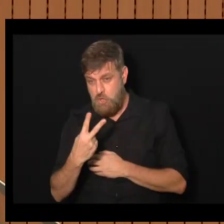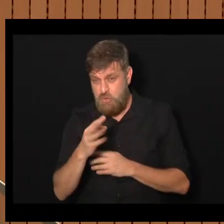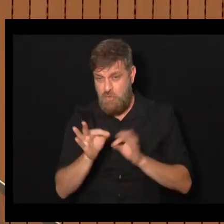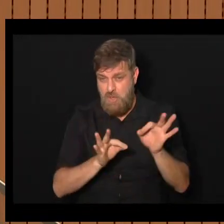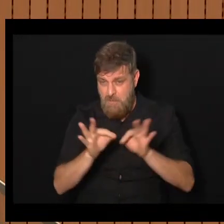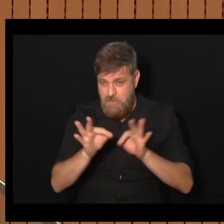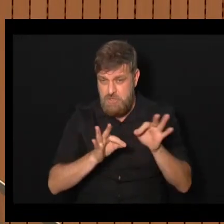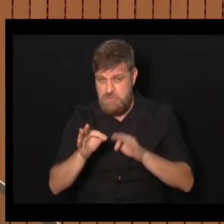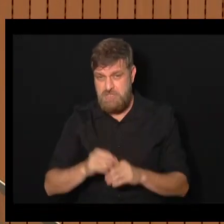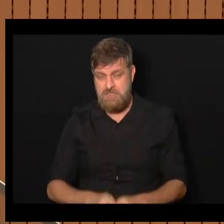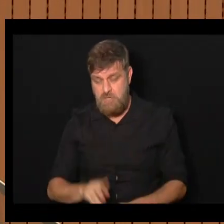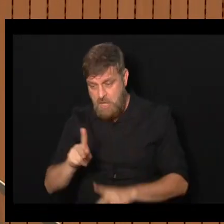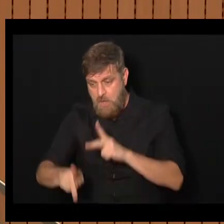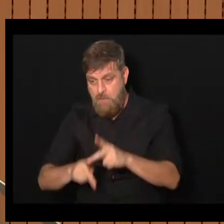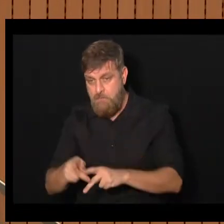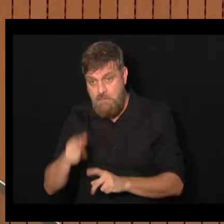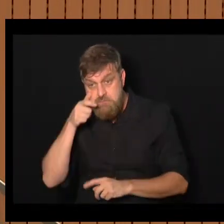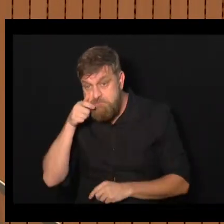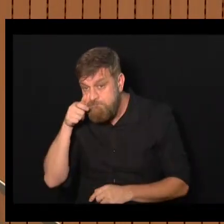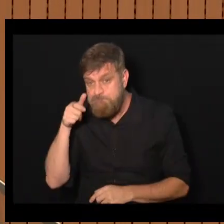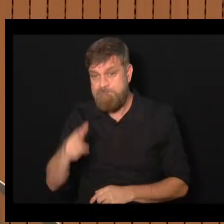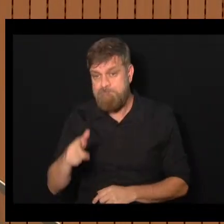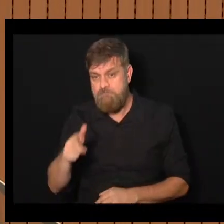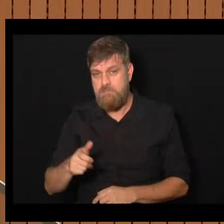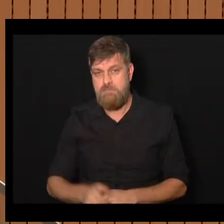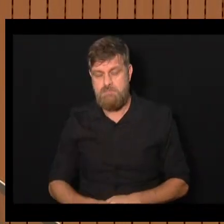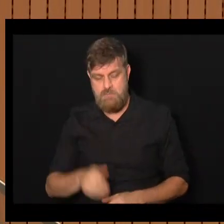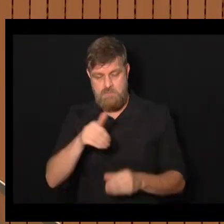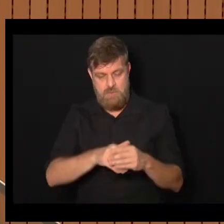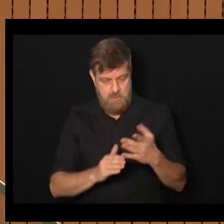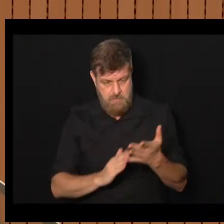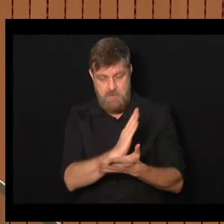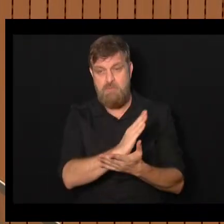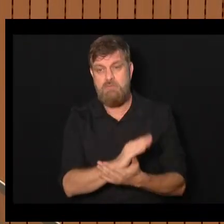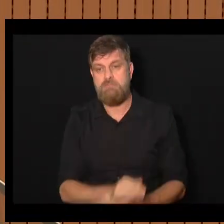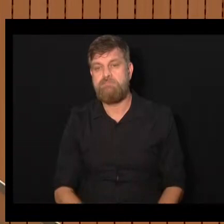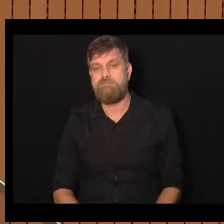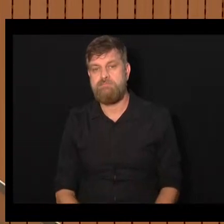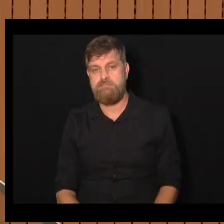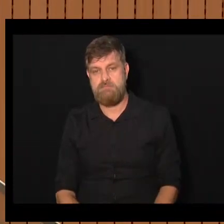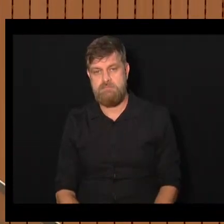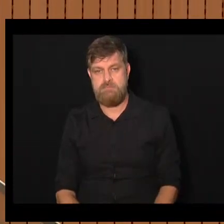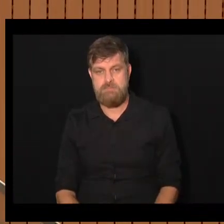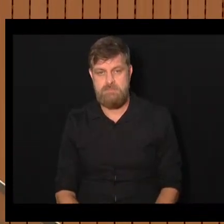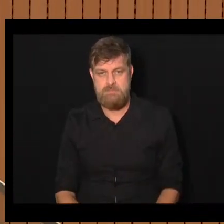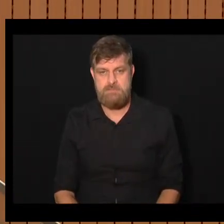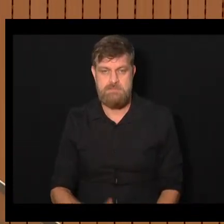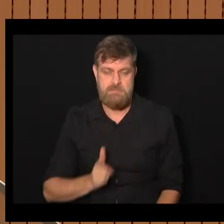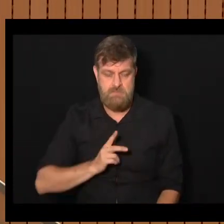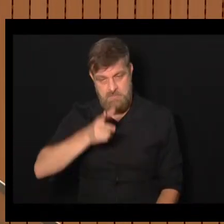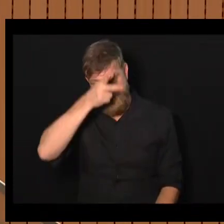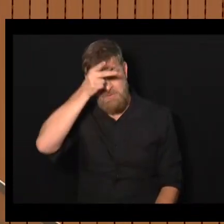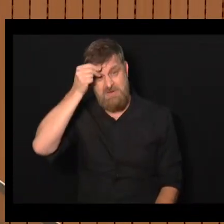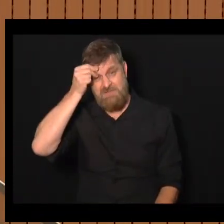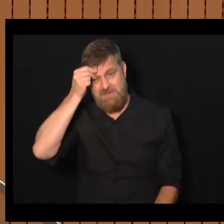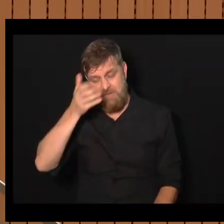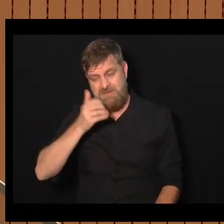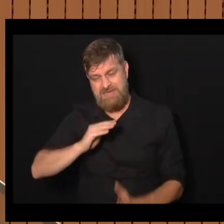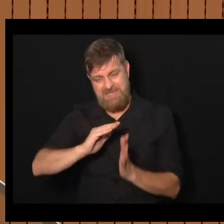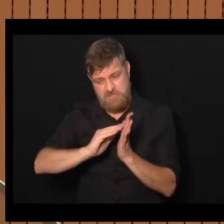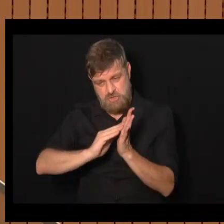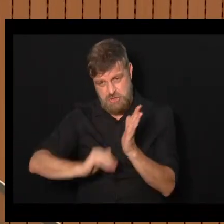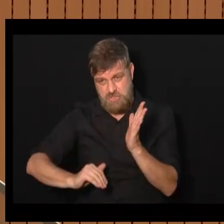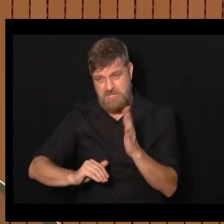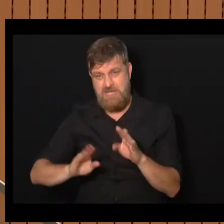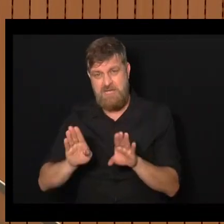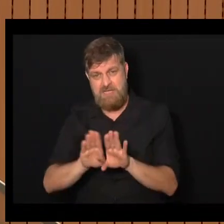projetos de interesse público. Um foi aprovado, em que pese o governo ter tentado retirar,